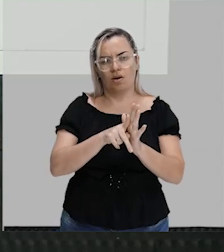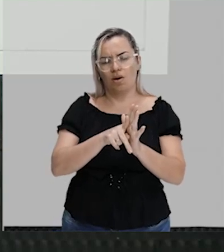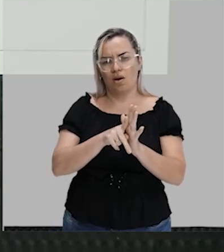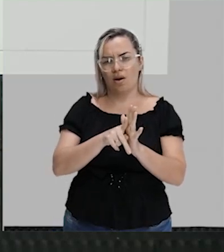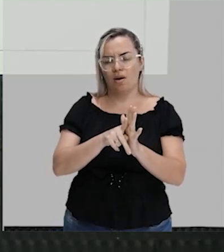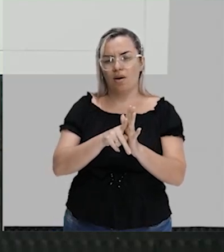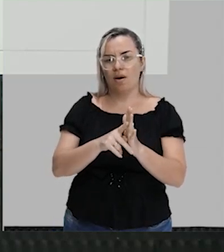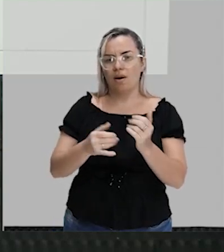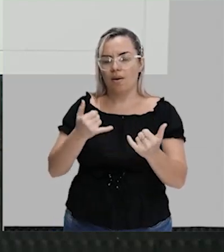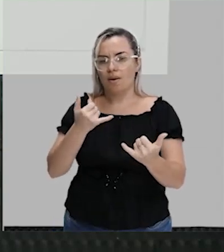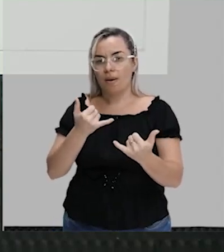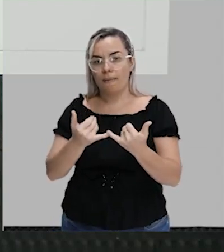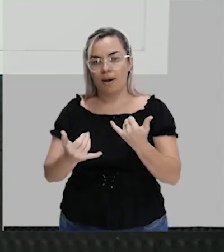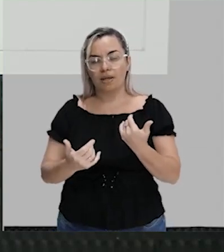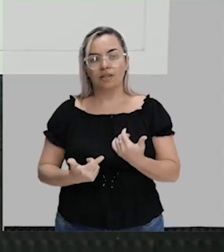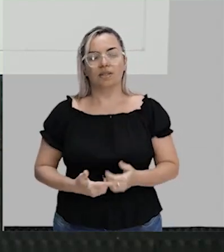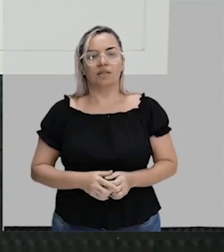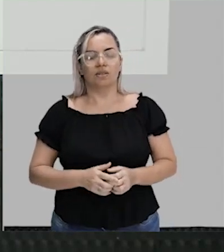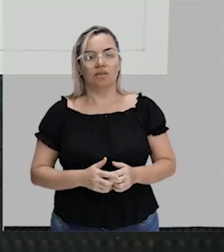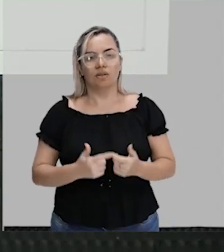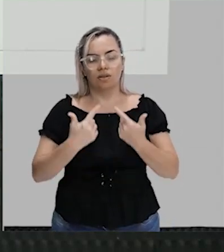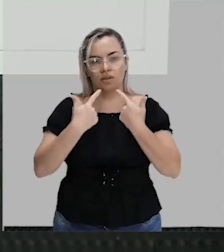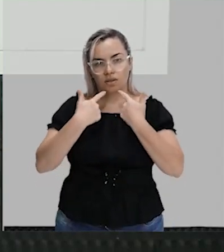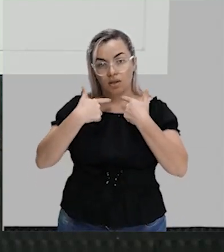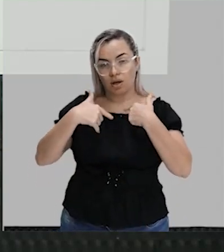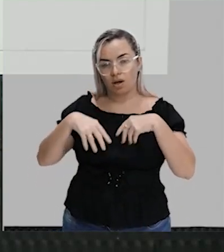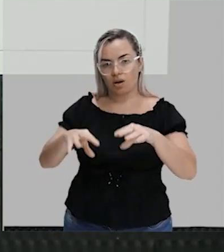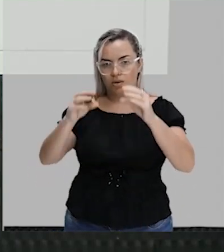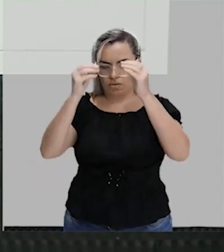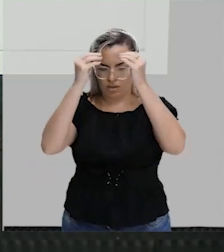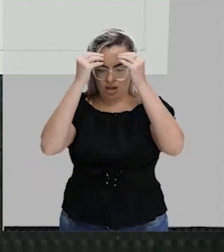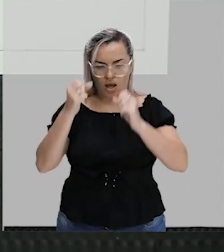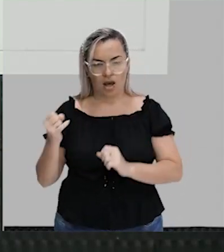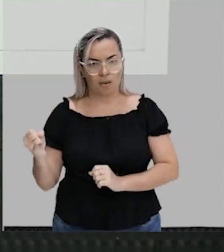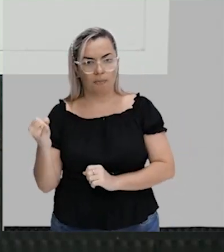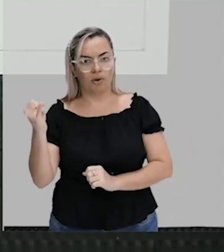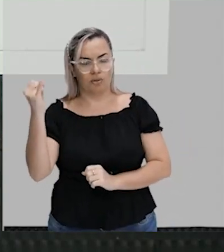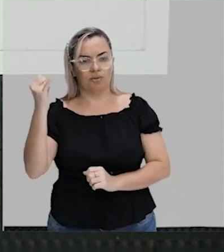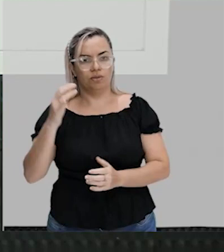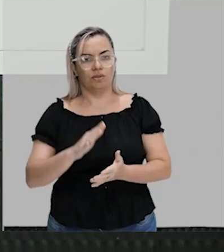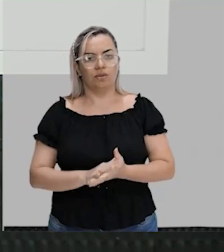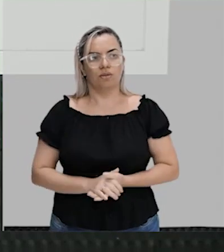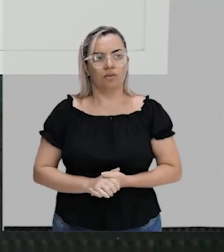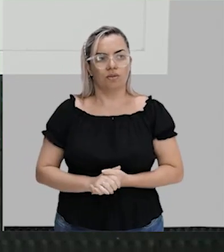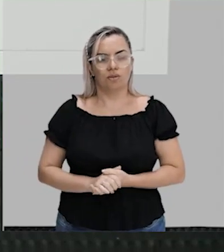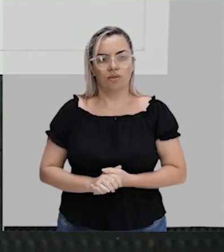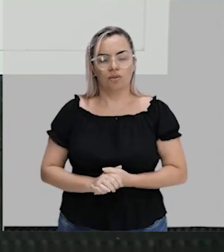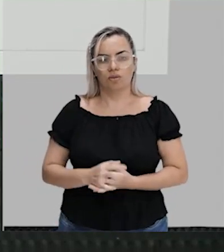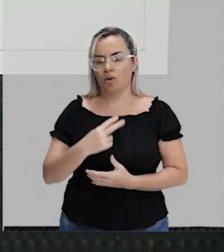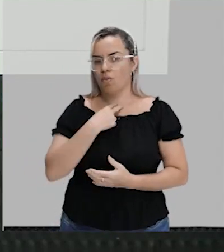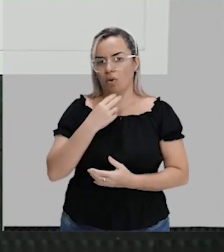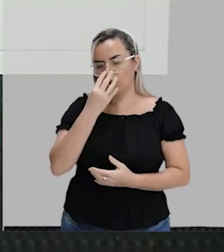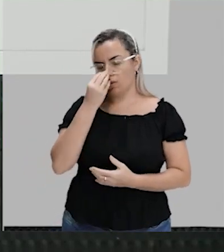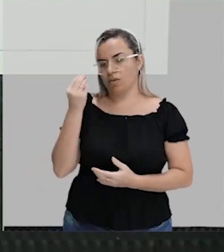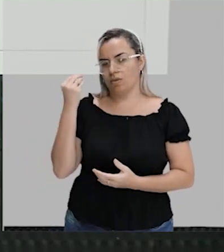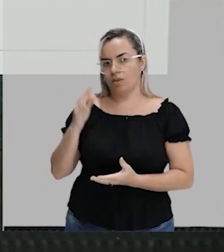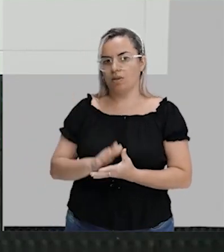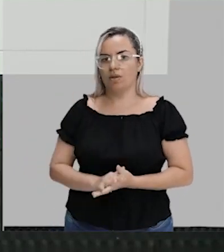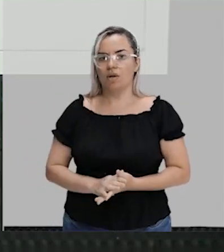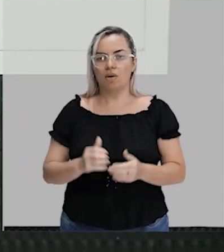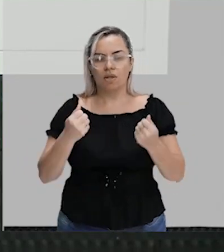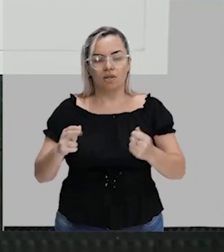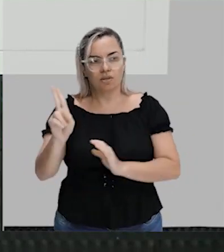Então essas notações são importantes a gente não pode desprezar Então vamos lá